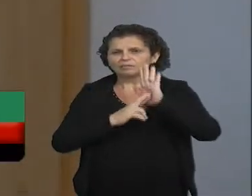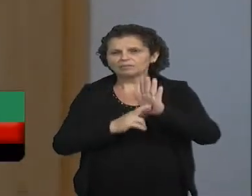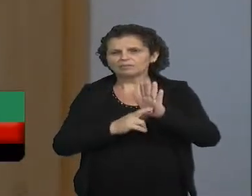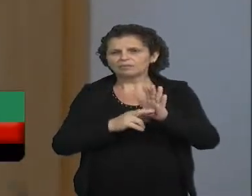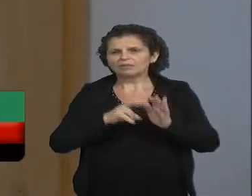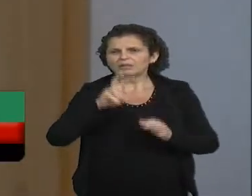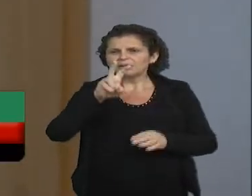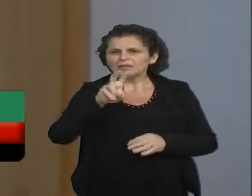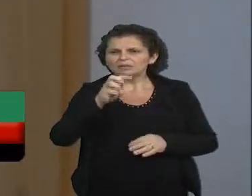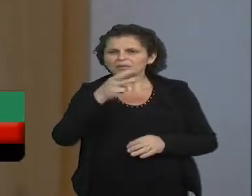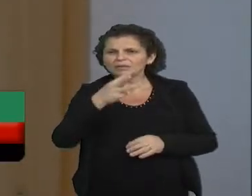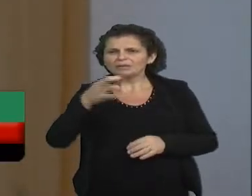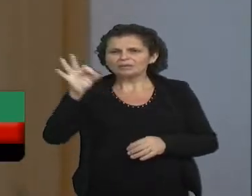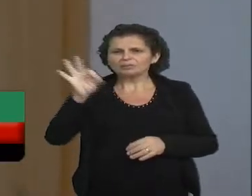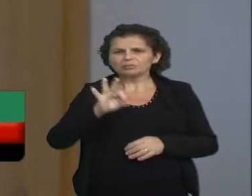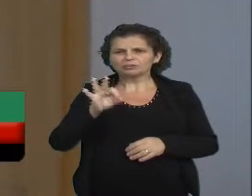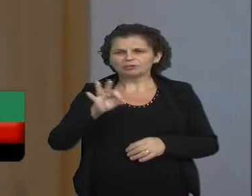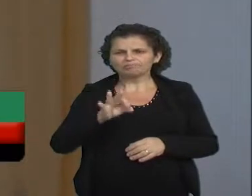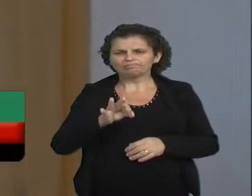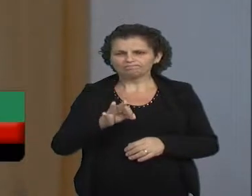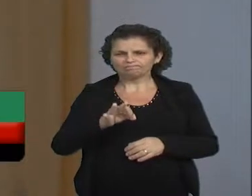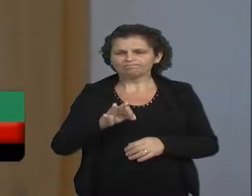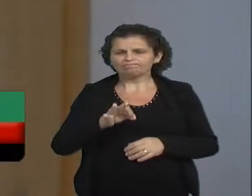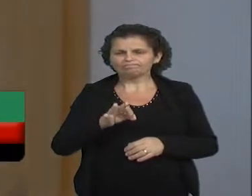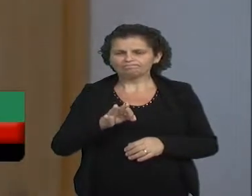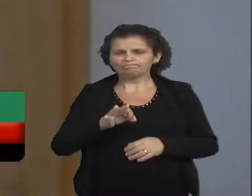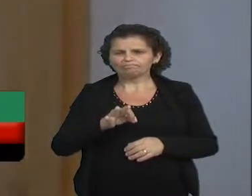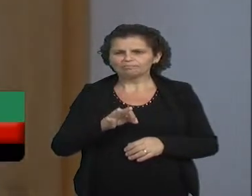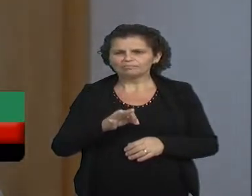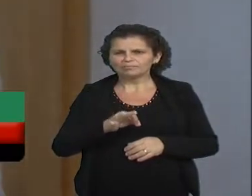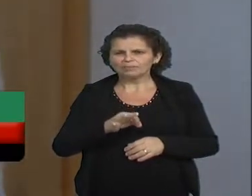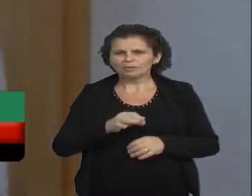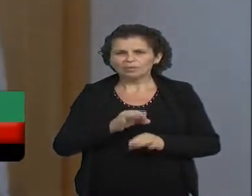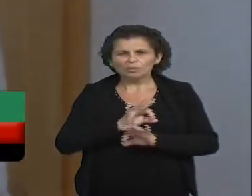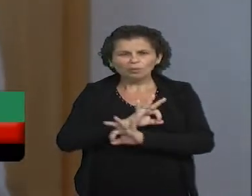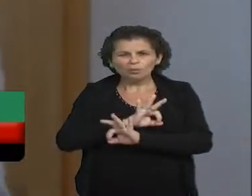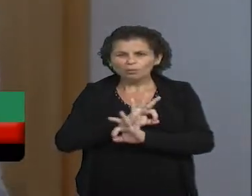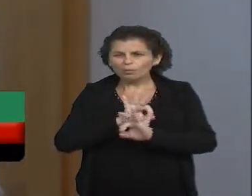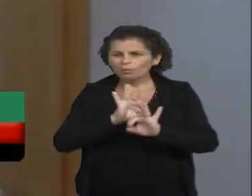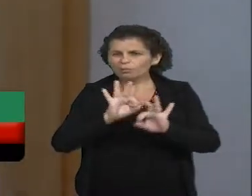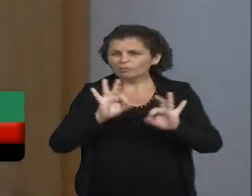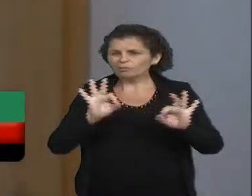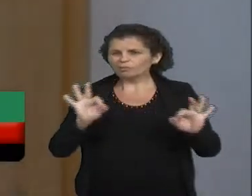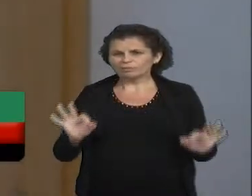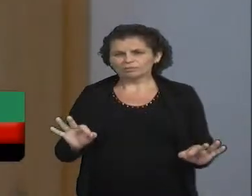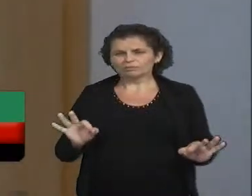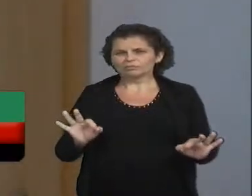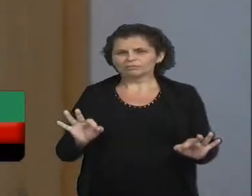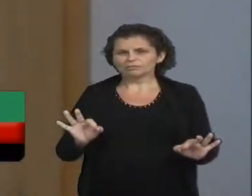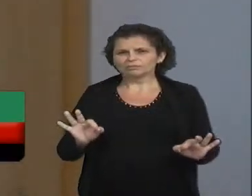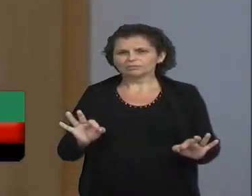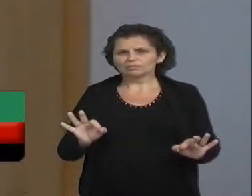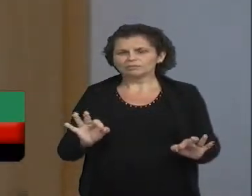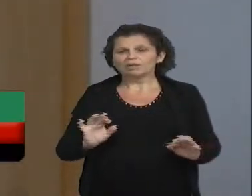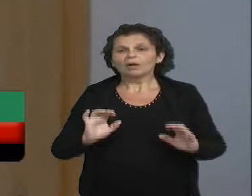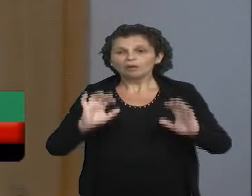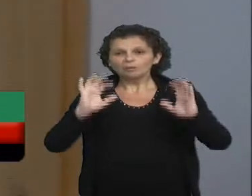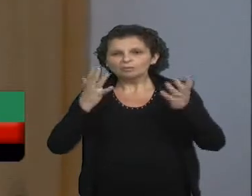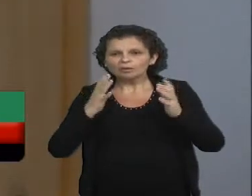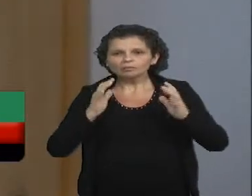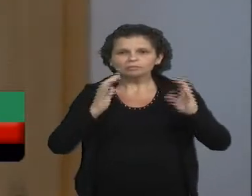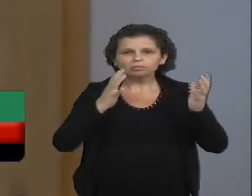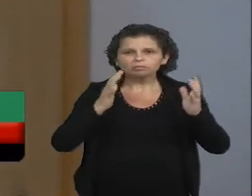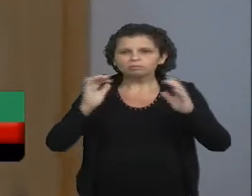de 53% dos casos. Veja que absurdo é isso e que isso acontece a